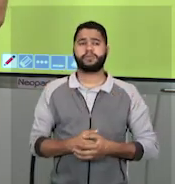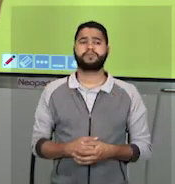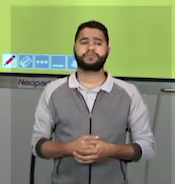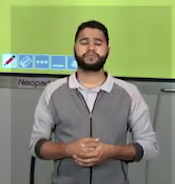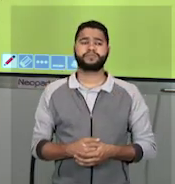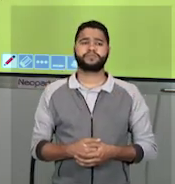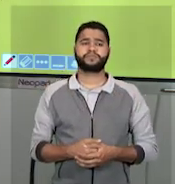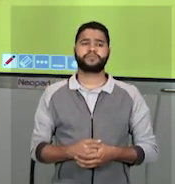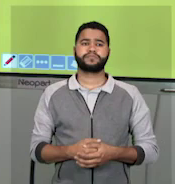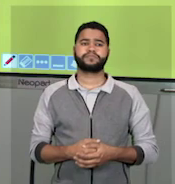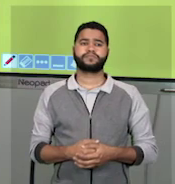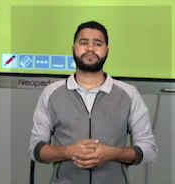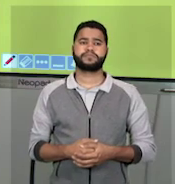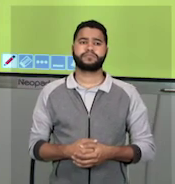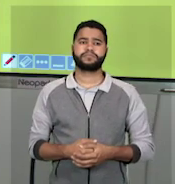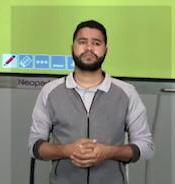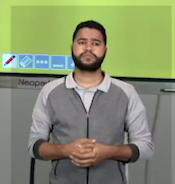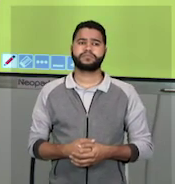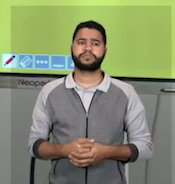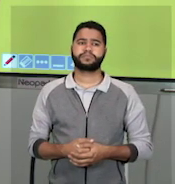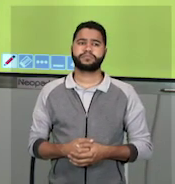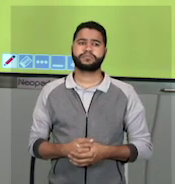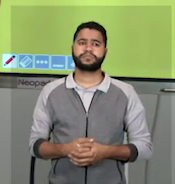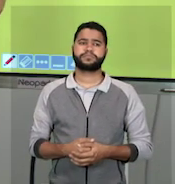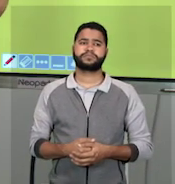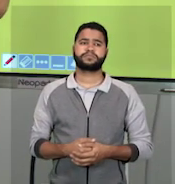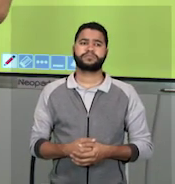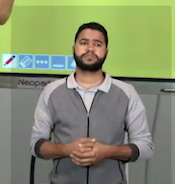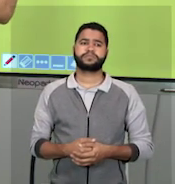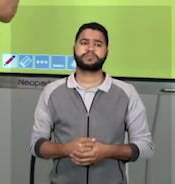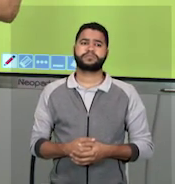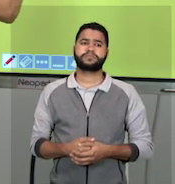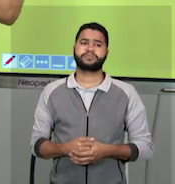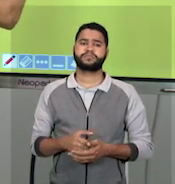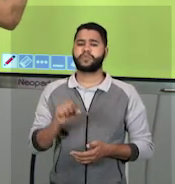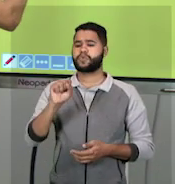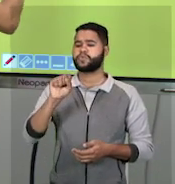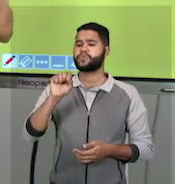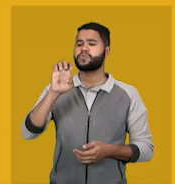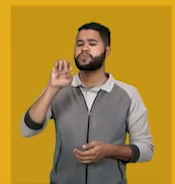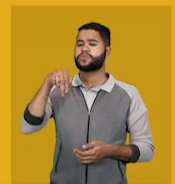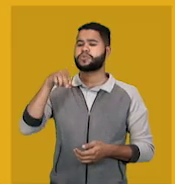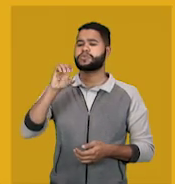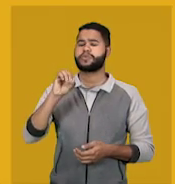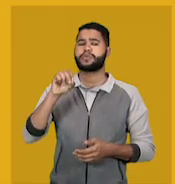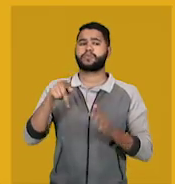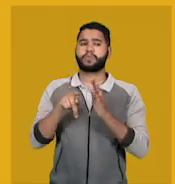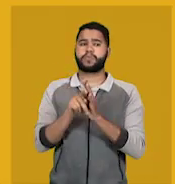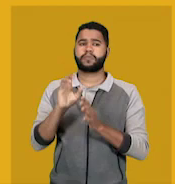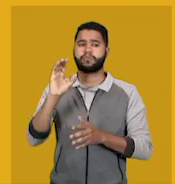né? Então, vou calcular aqui o seno, por exemplo. Seno de C.